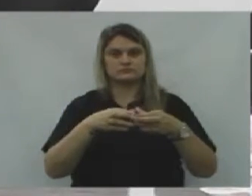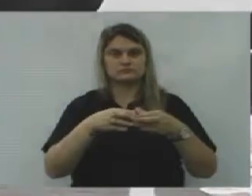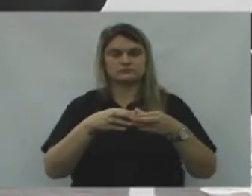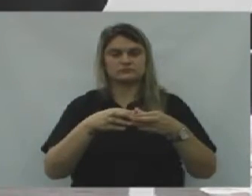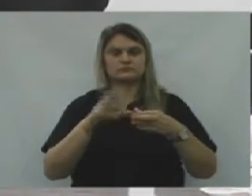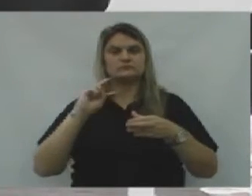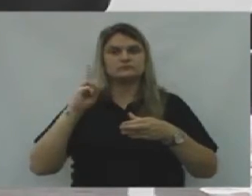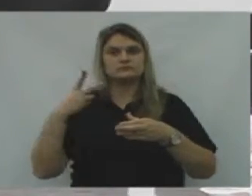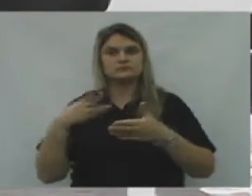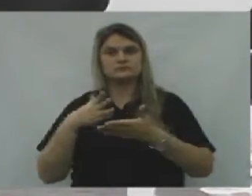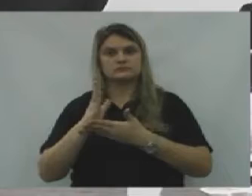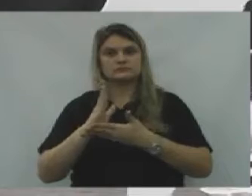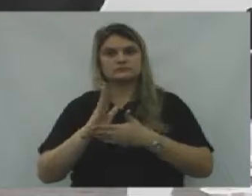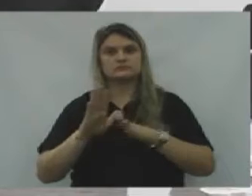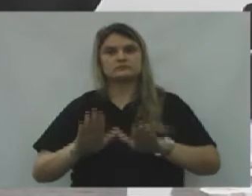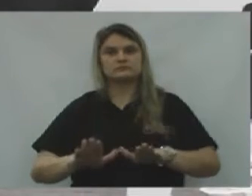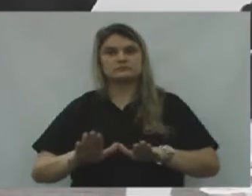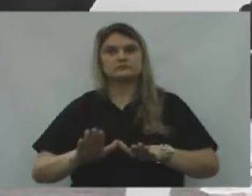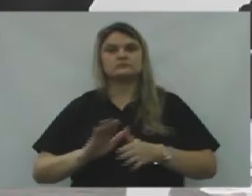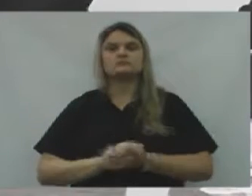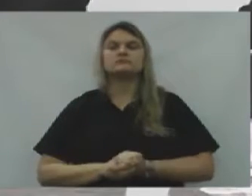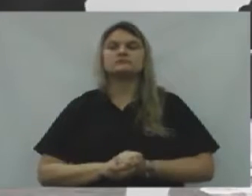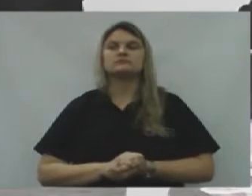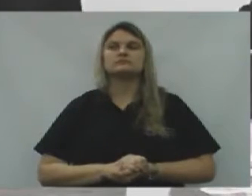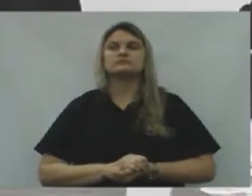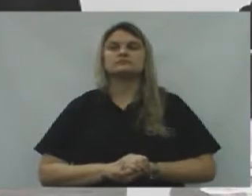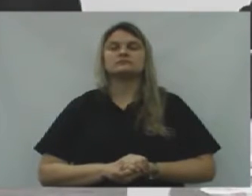Os vereadores que aprovam, permaneçam como estão.